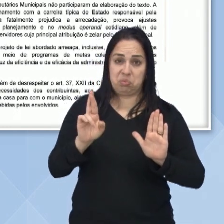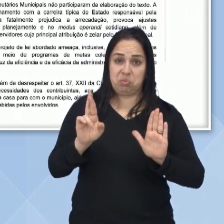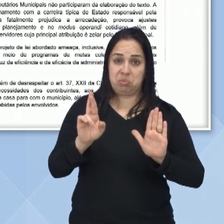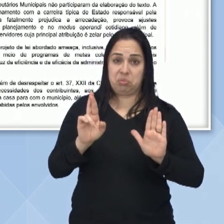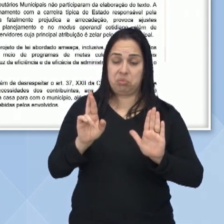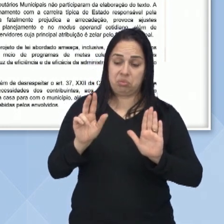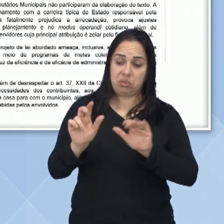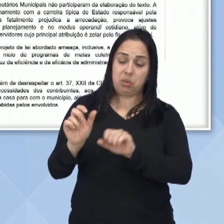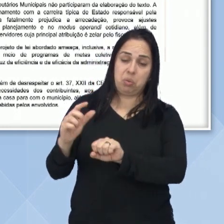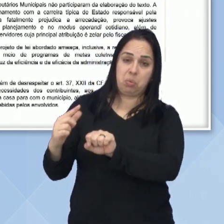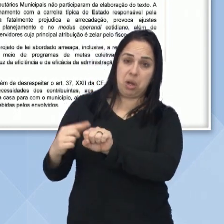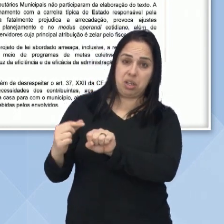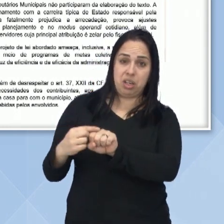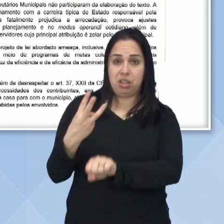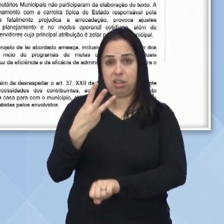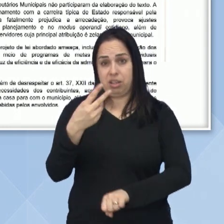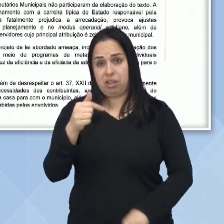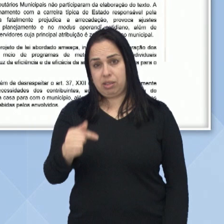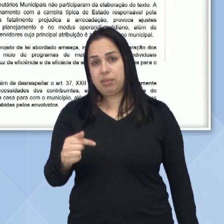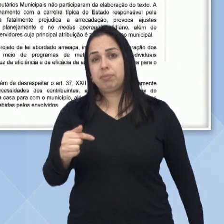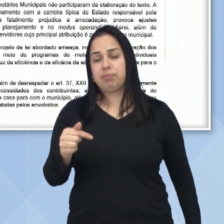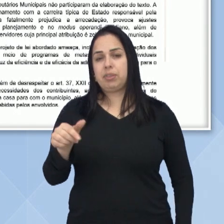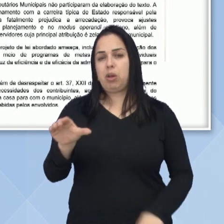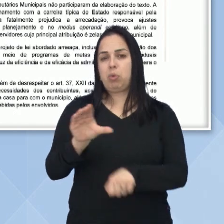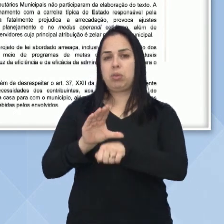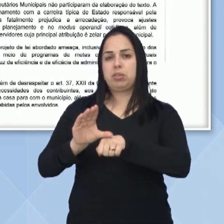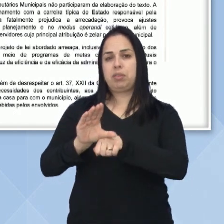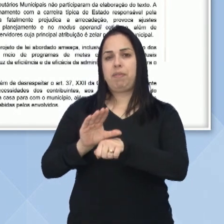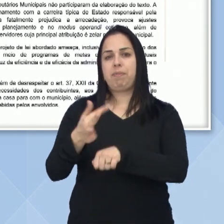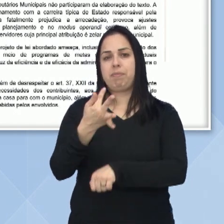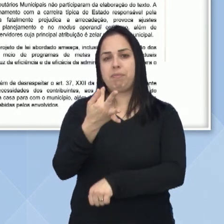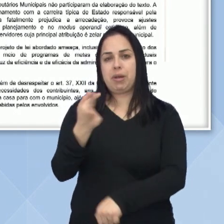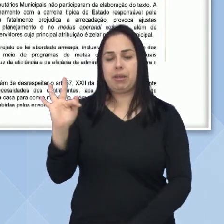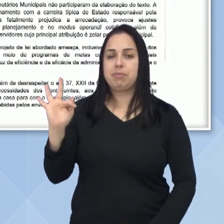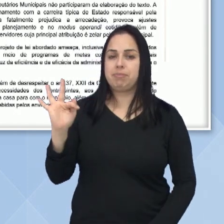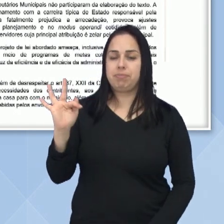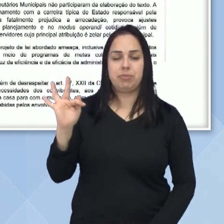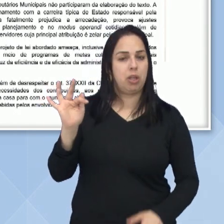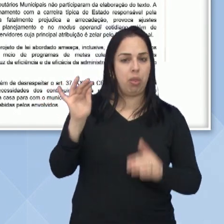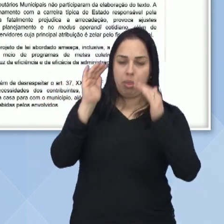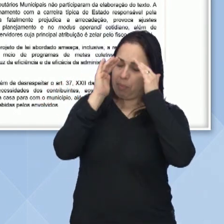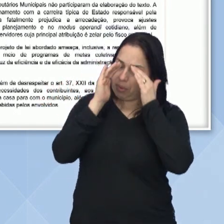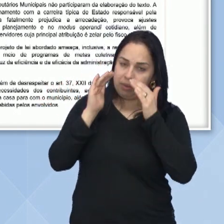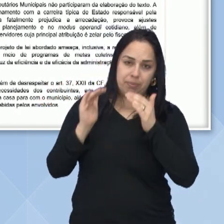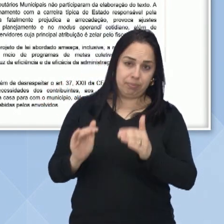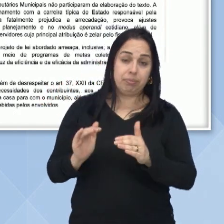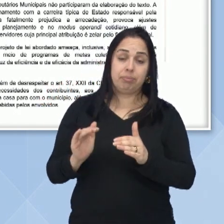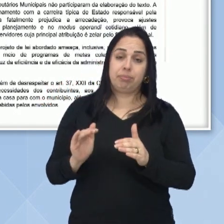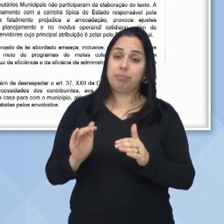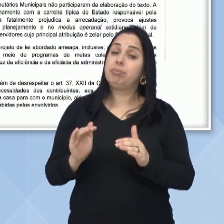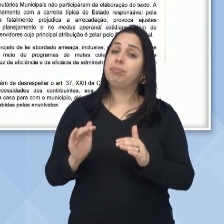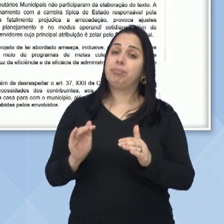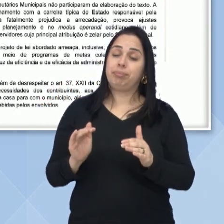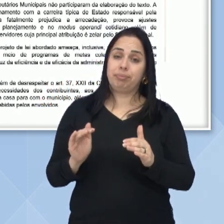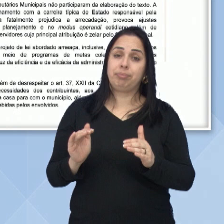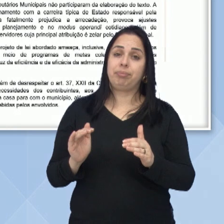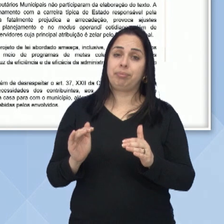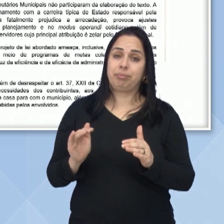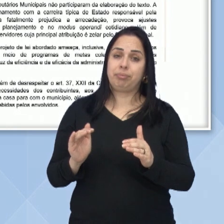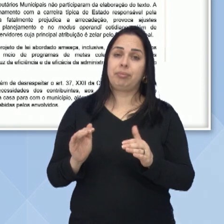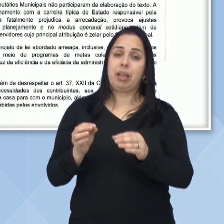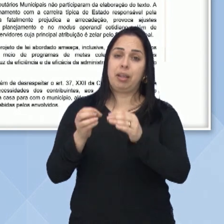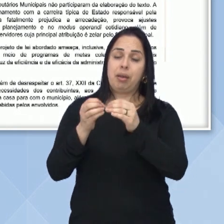artigo 37 da Constituição Federal, implica diretamente